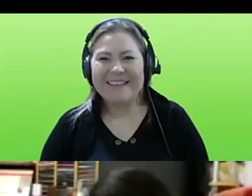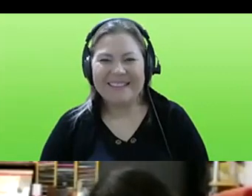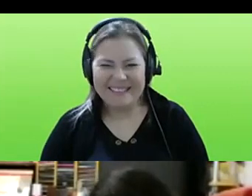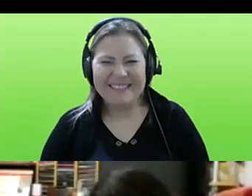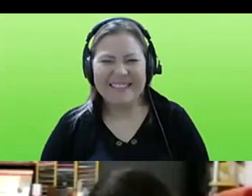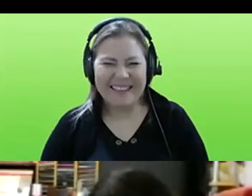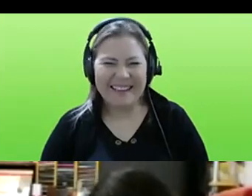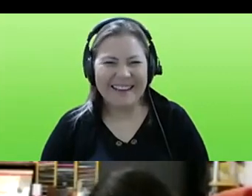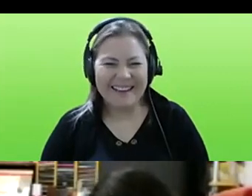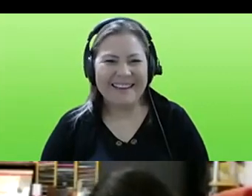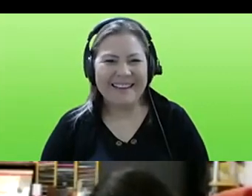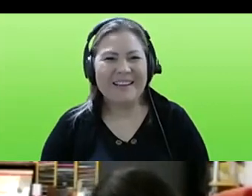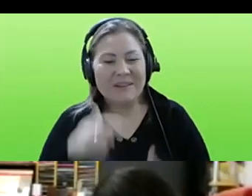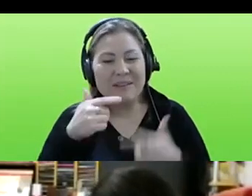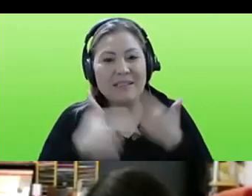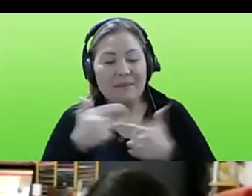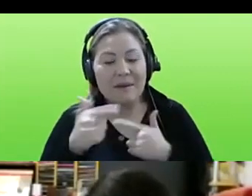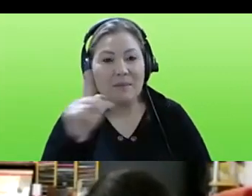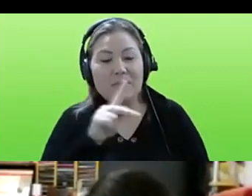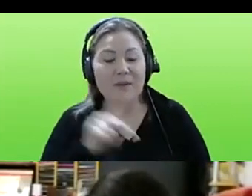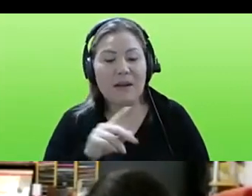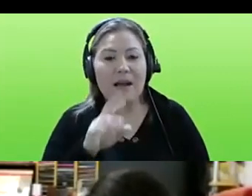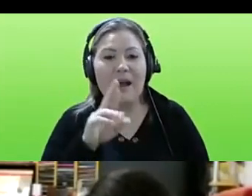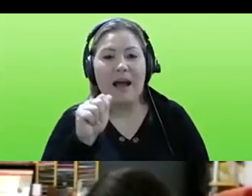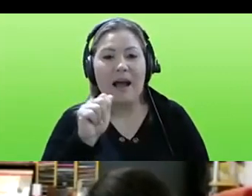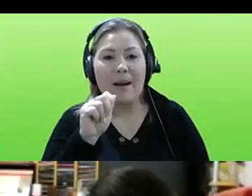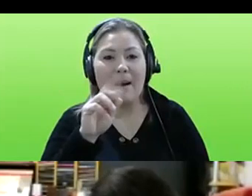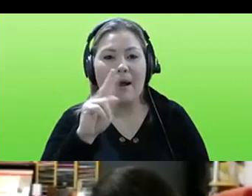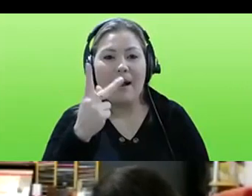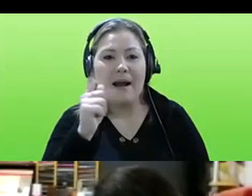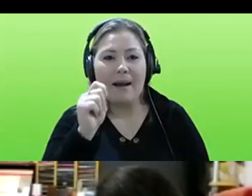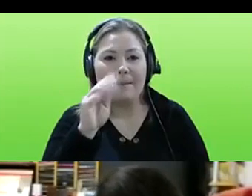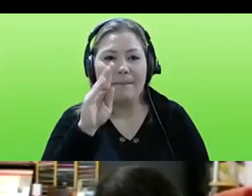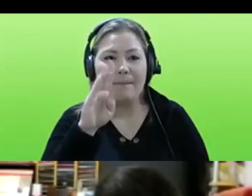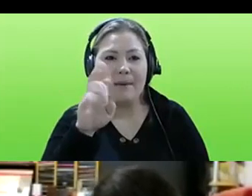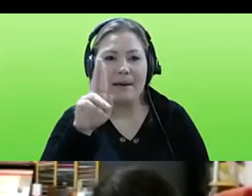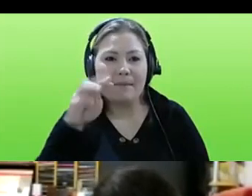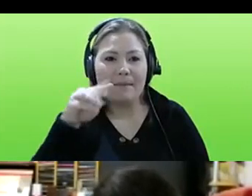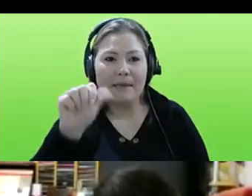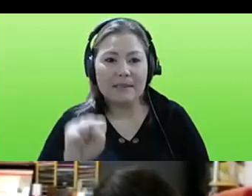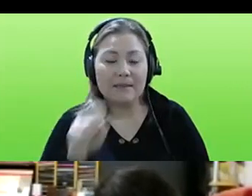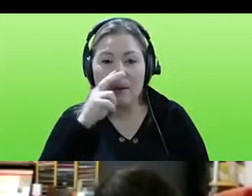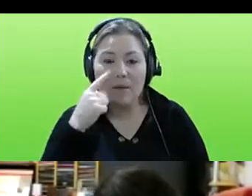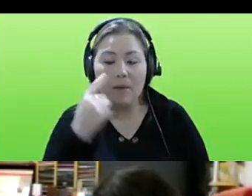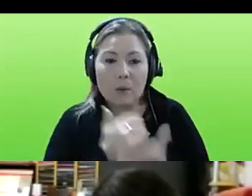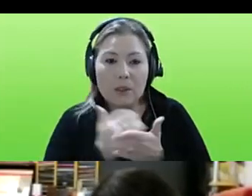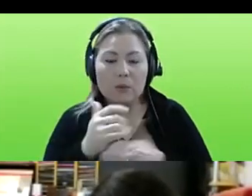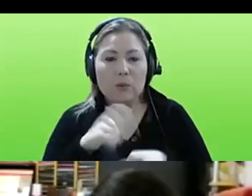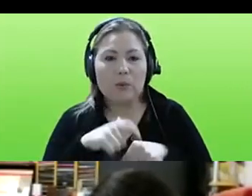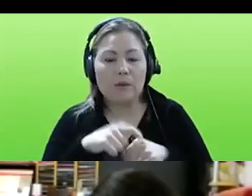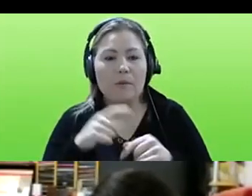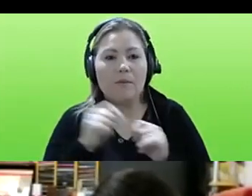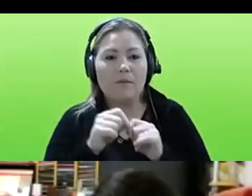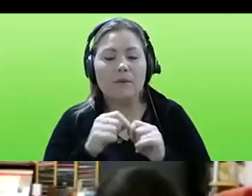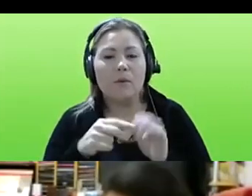o trabalho do professor Habermas se desenvolveu através do tempo, iniciando com